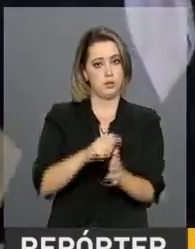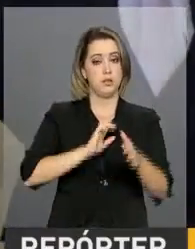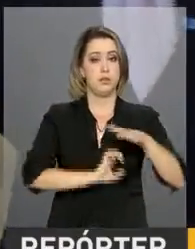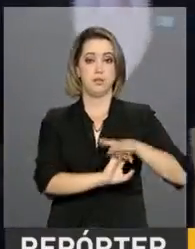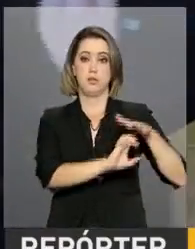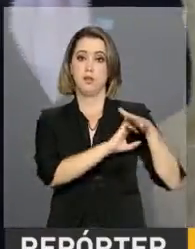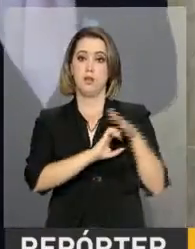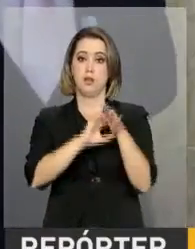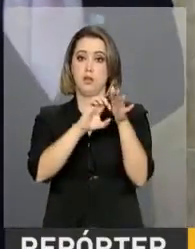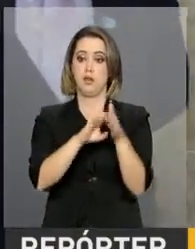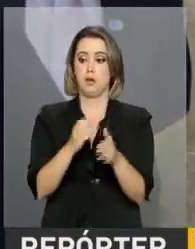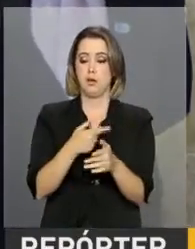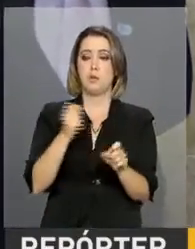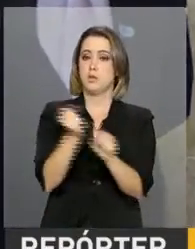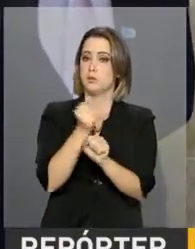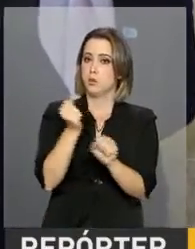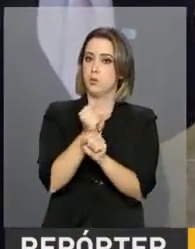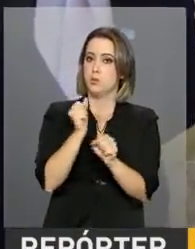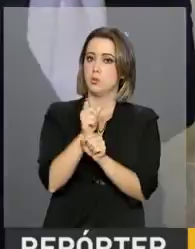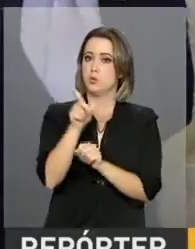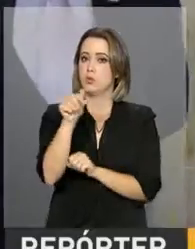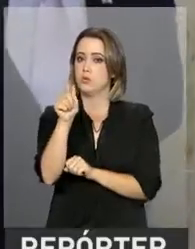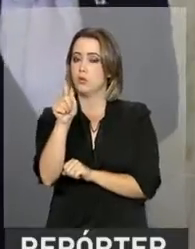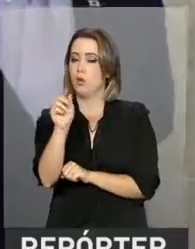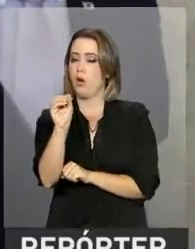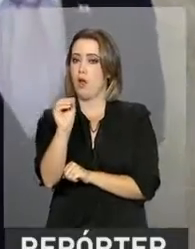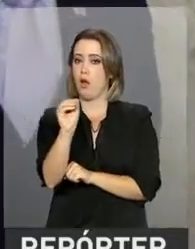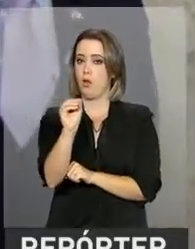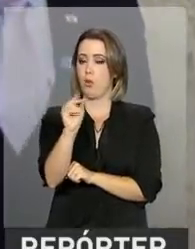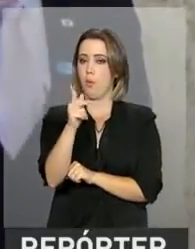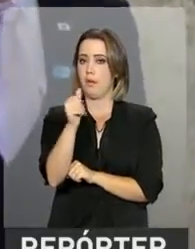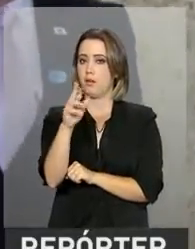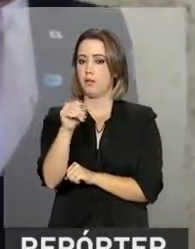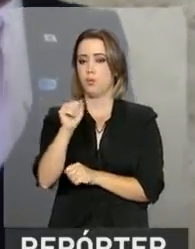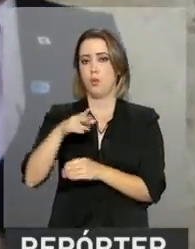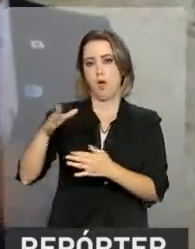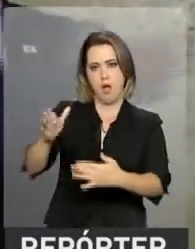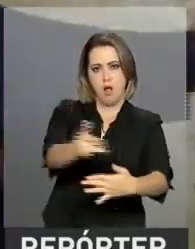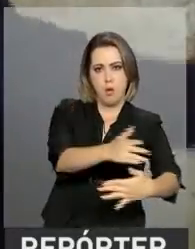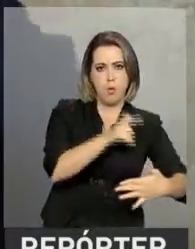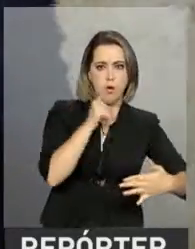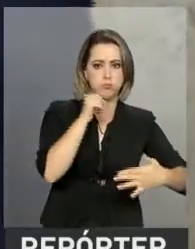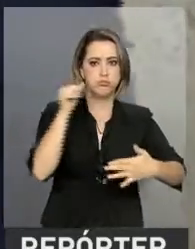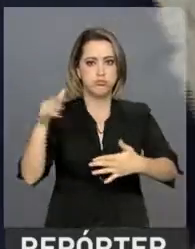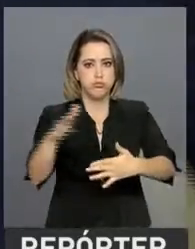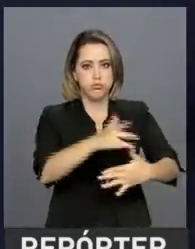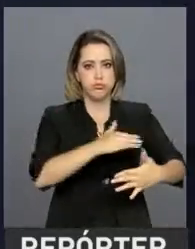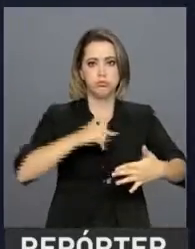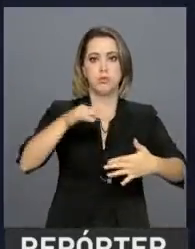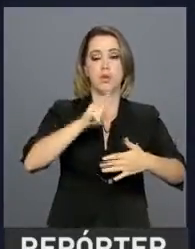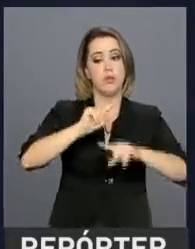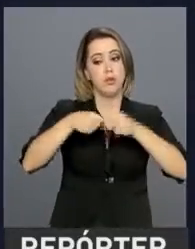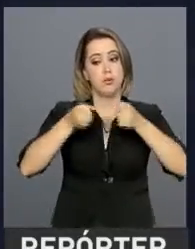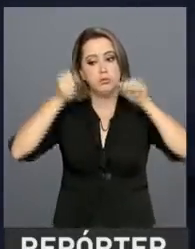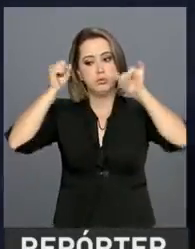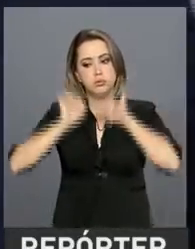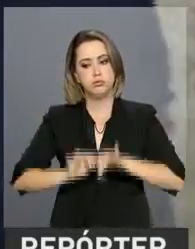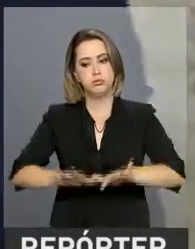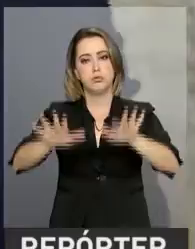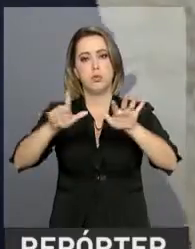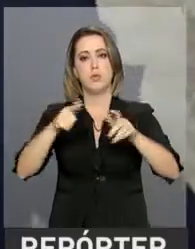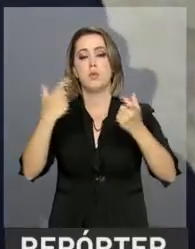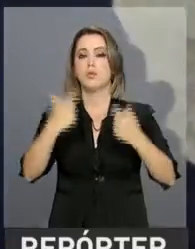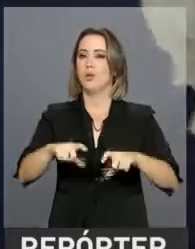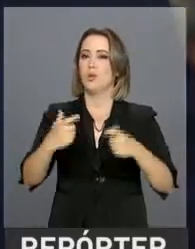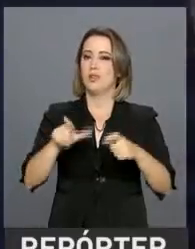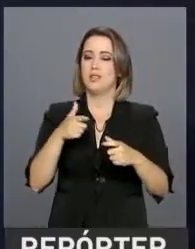captação de água o lago paranoá que permitiram o abastecimento de regiões que hoje sofre com desabastecimento